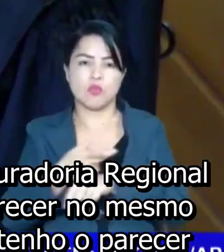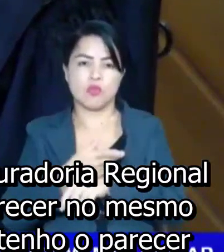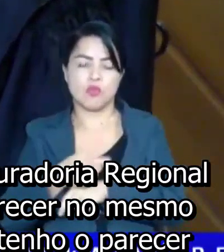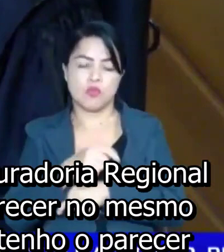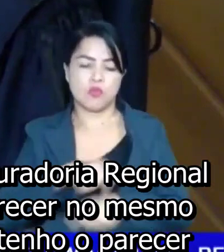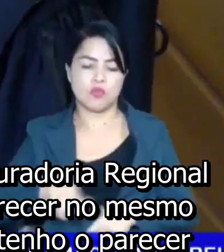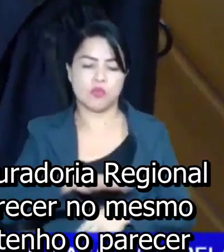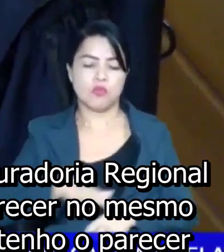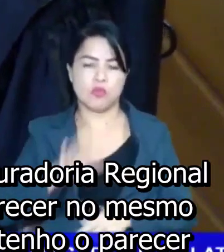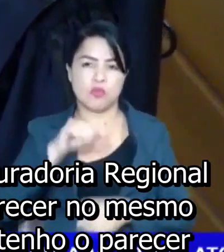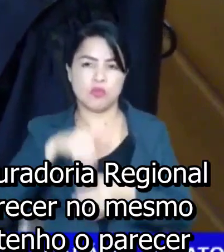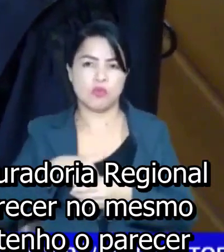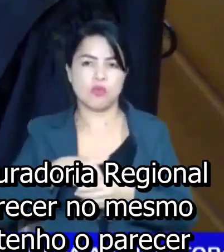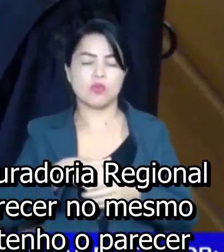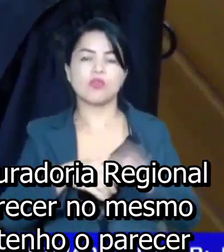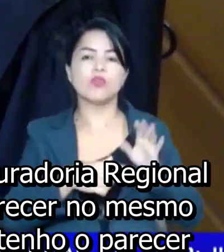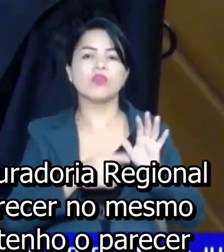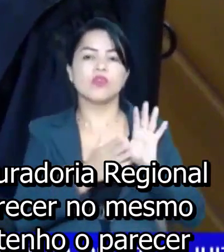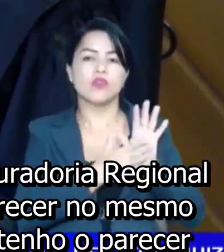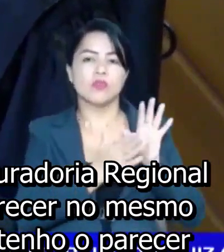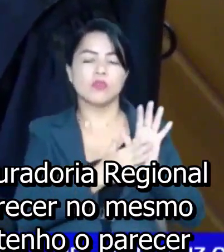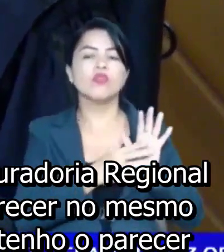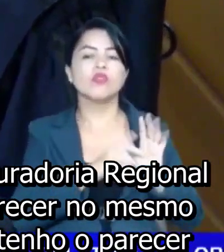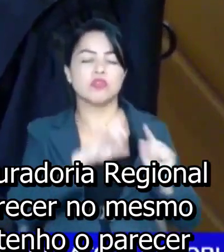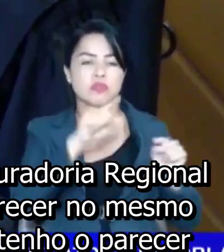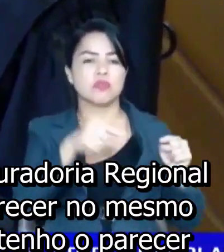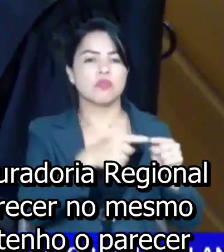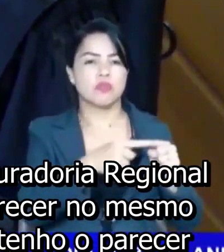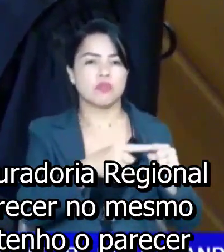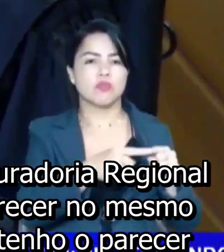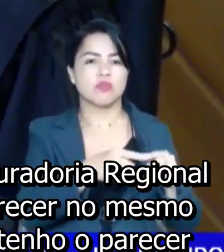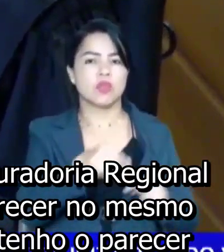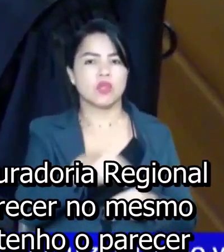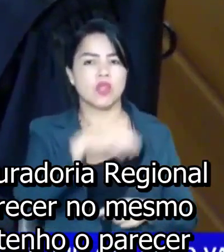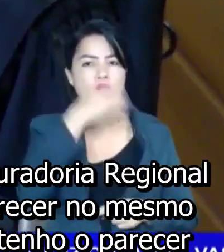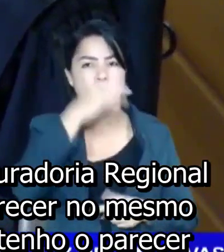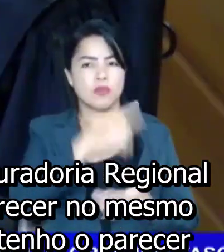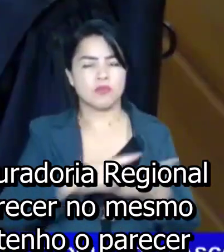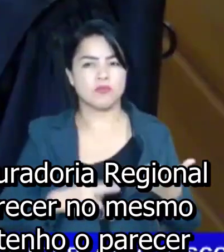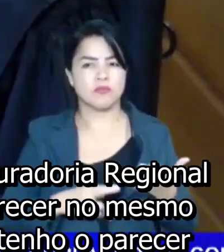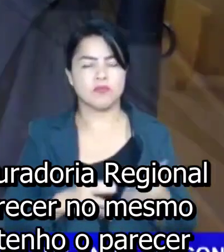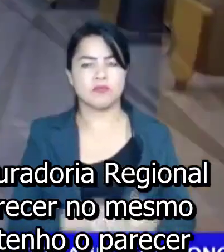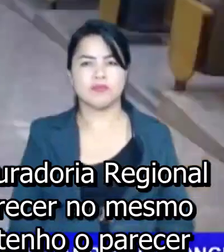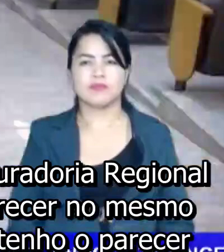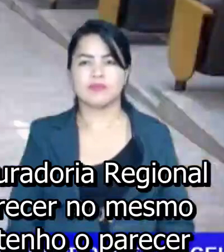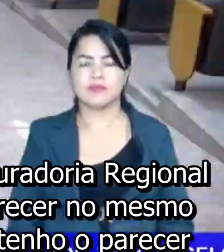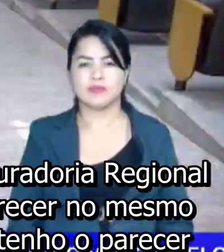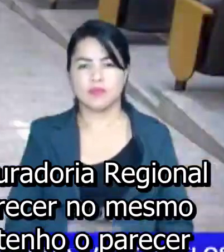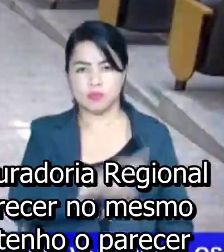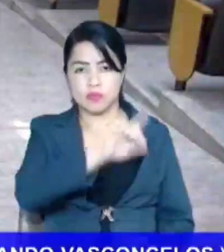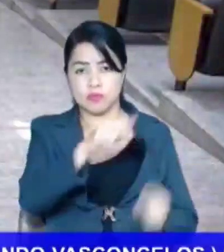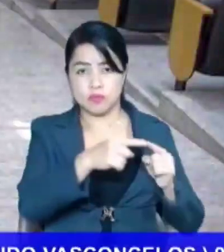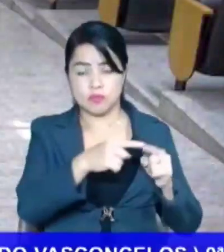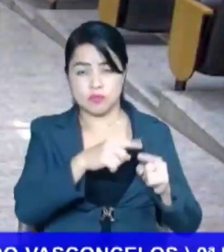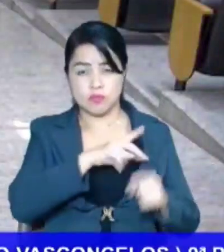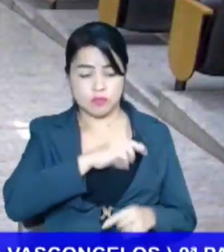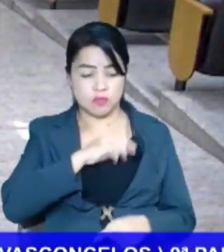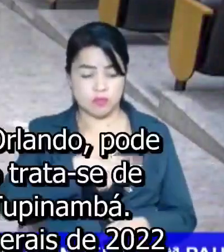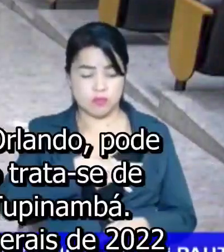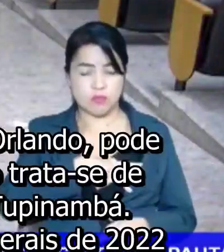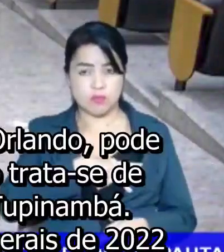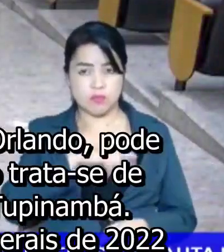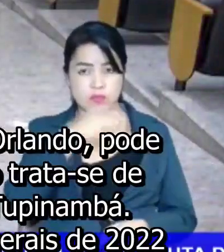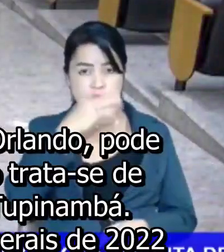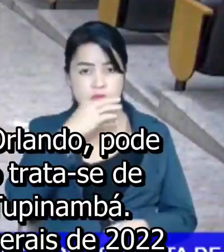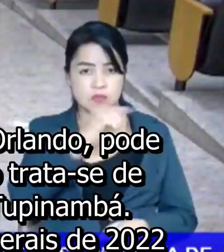por ocasião de sua manifestação, apresentou parecer no mesmo sentido. Este é o relatório, presidente. Doutor Pablo, mantém o parecer? Imagem ampla do